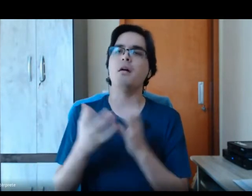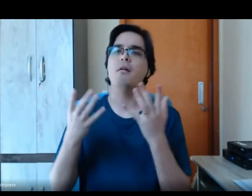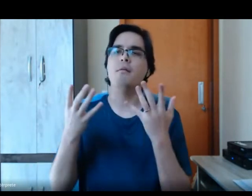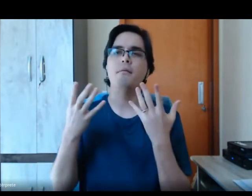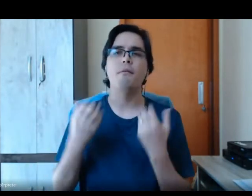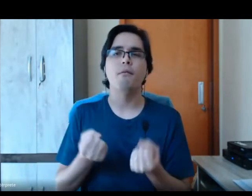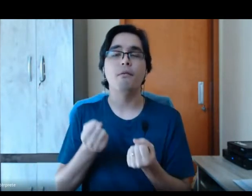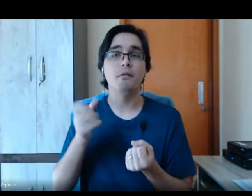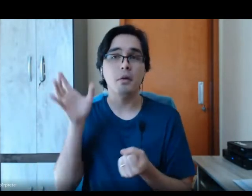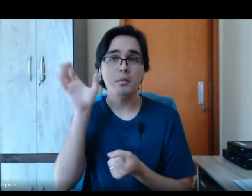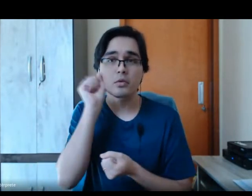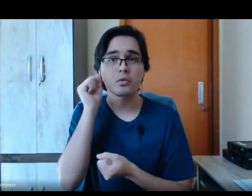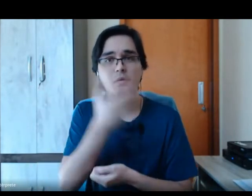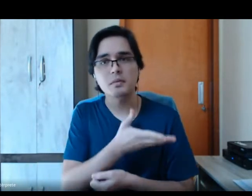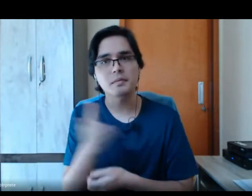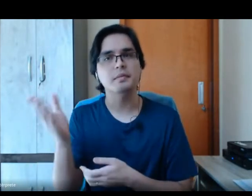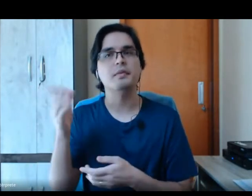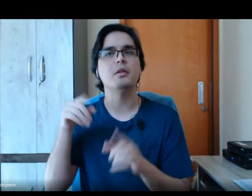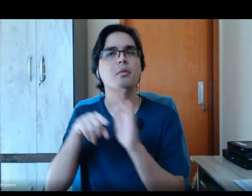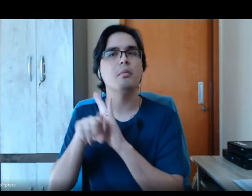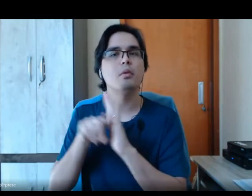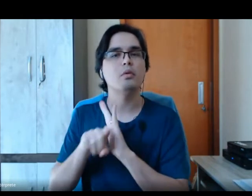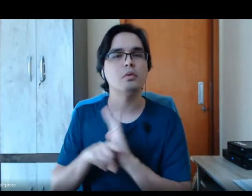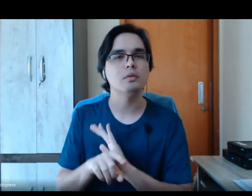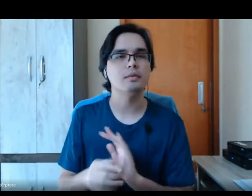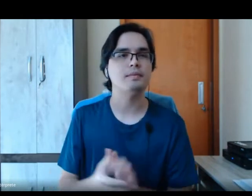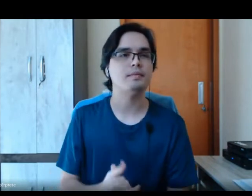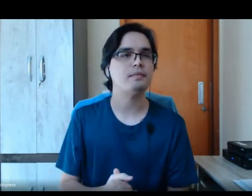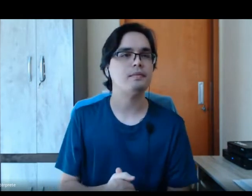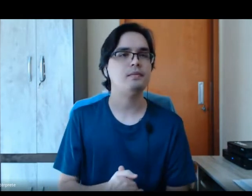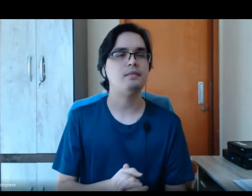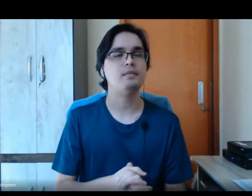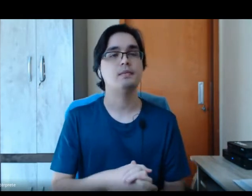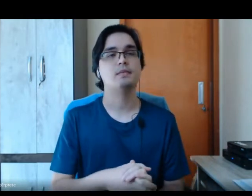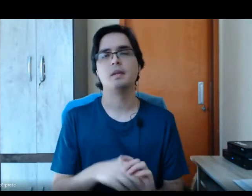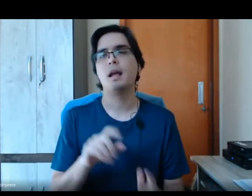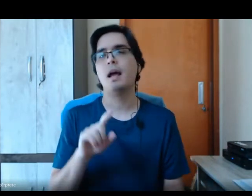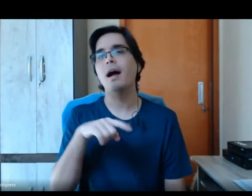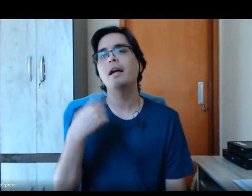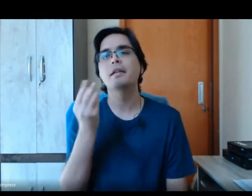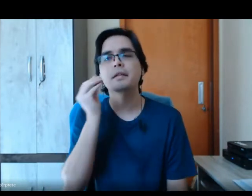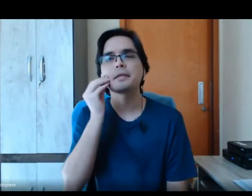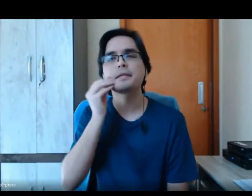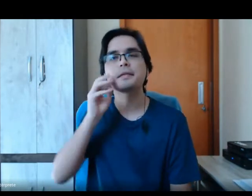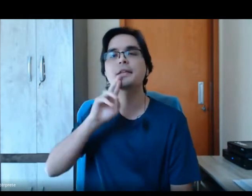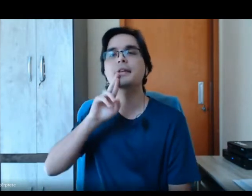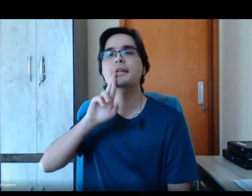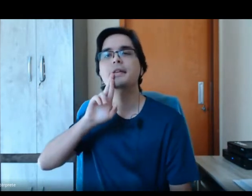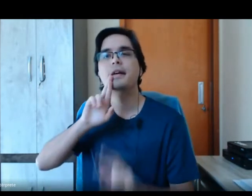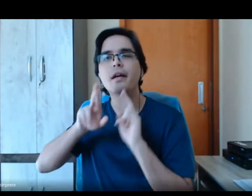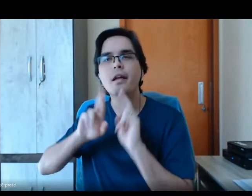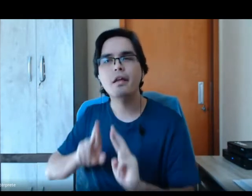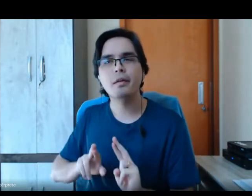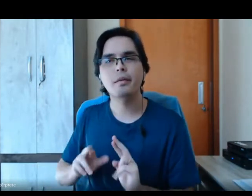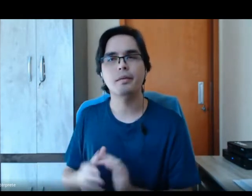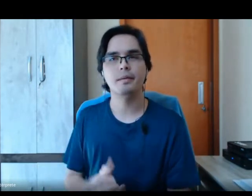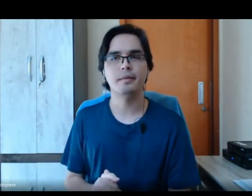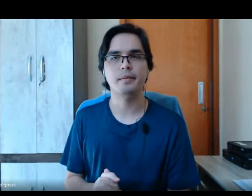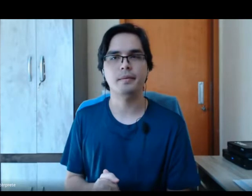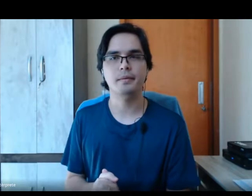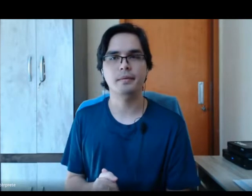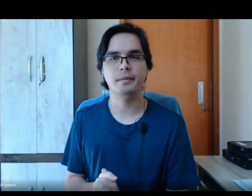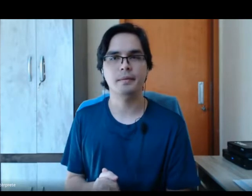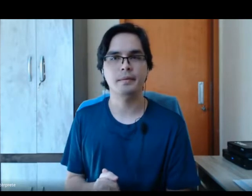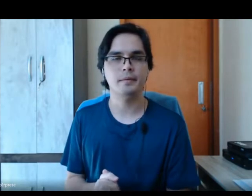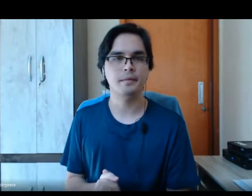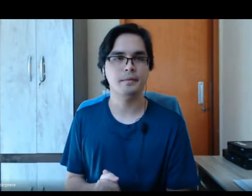se o meu momento é o mais propício, porque o meu problema é em torno disso, das bases de dados, principalmente